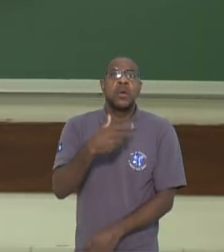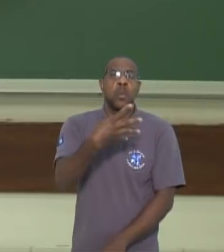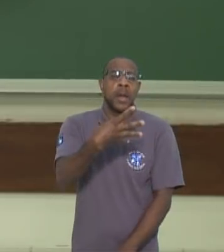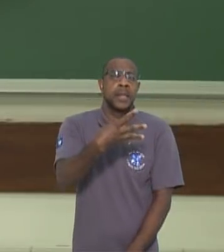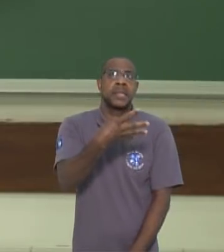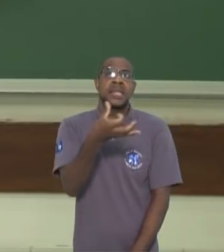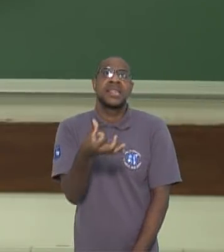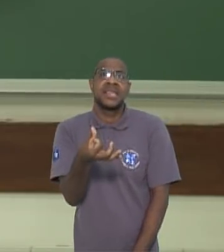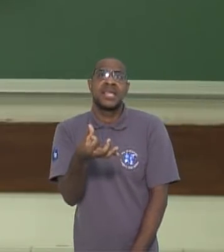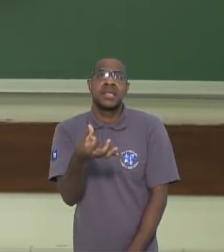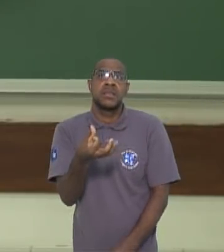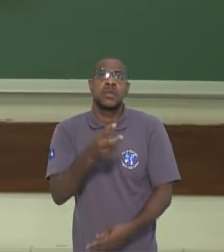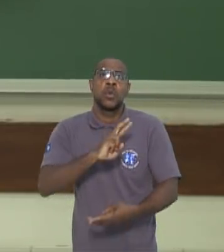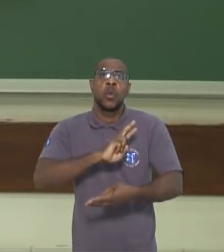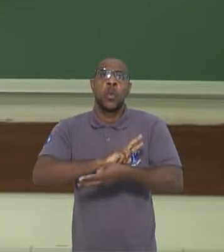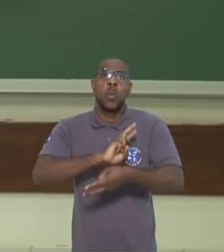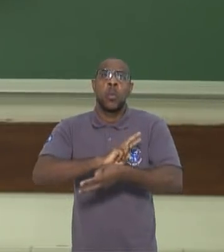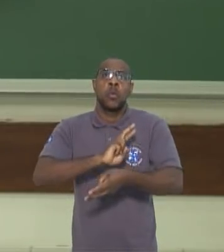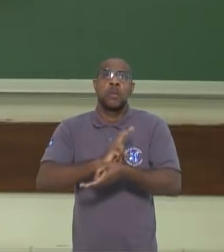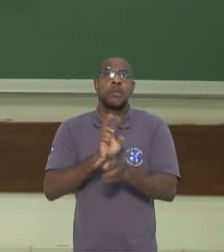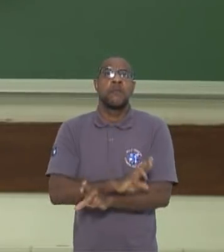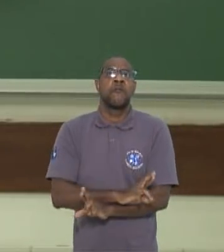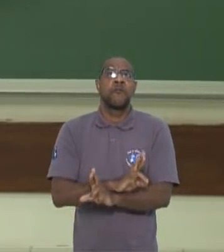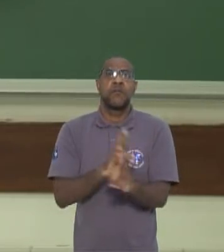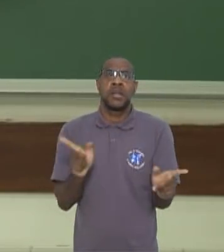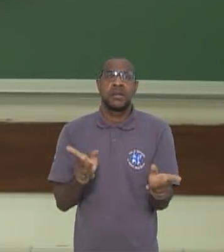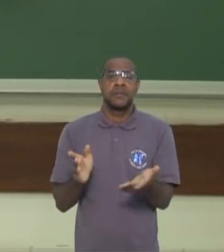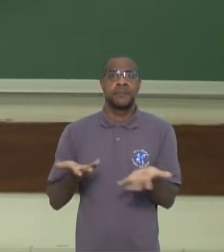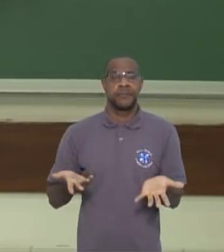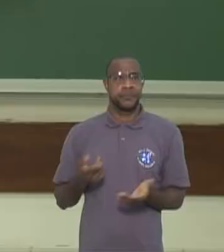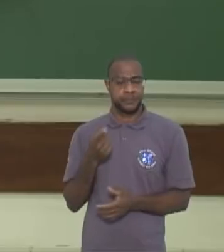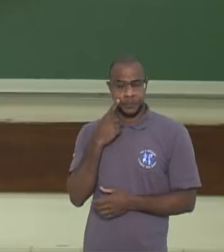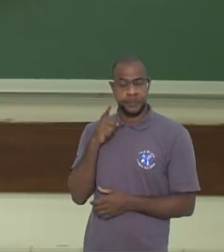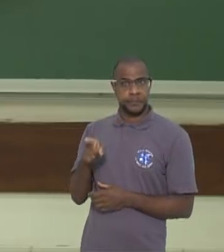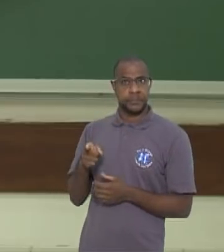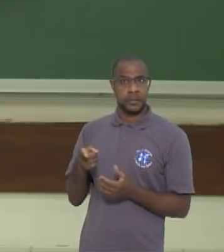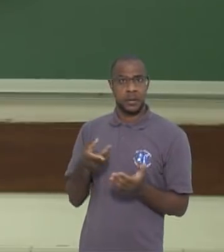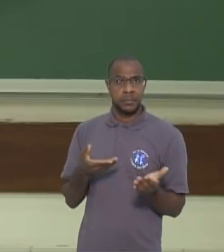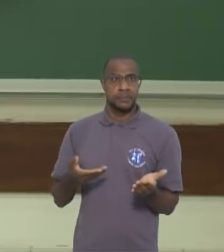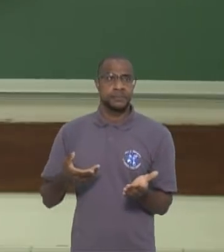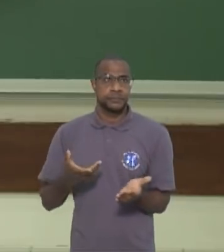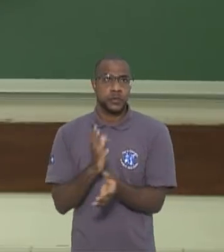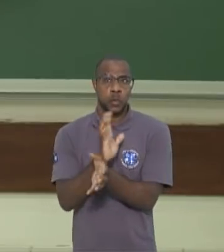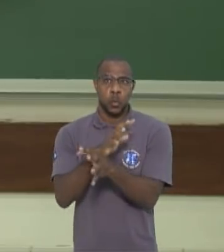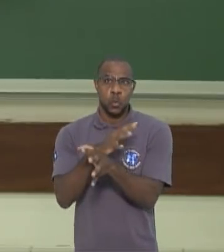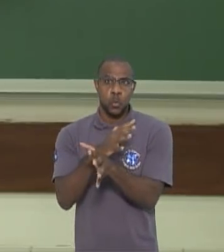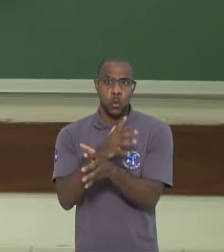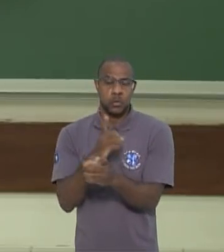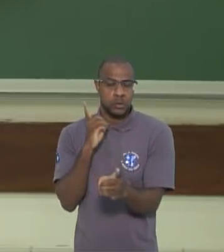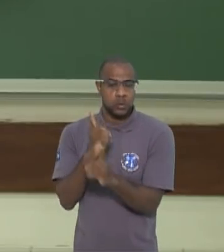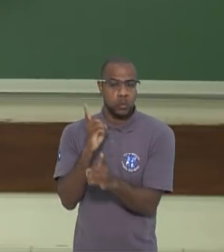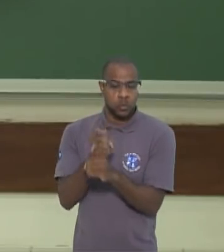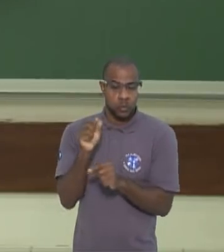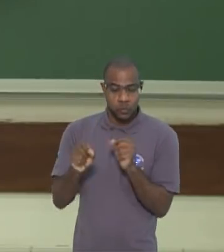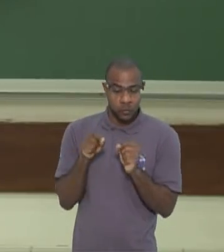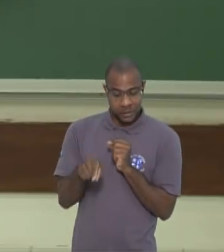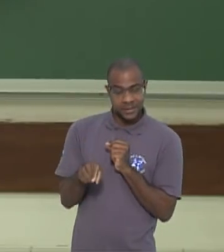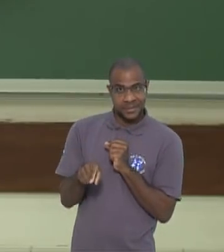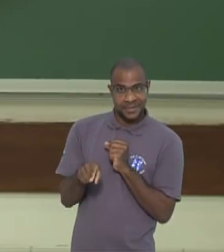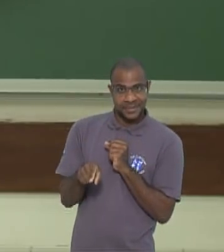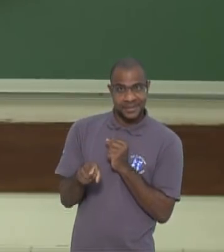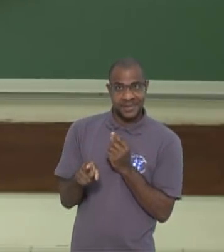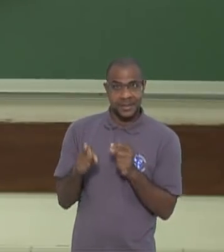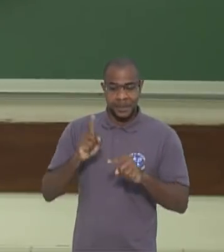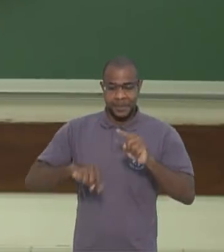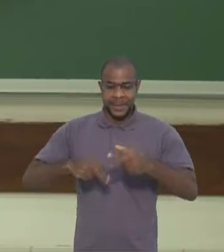vendo aqui que a notícia está falando da constituição genética de uma criança com síndrome de Down. Acharam os ossos lá, foram fazer exame genético,